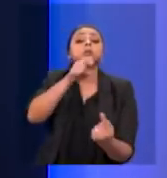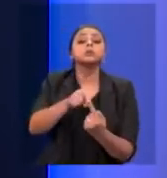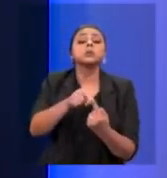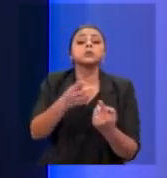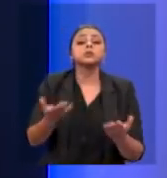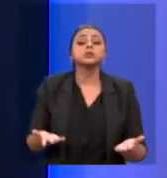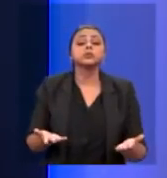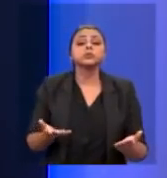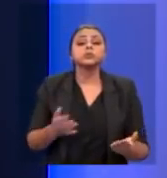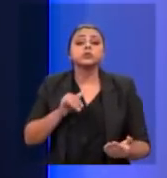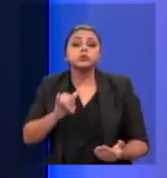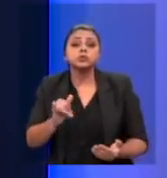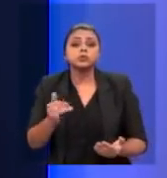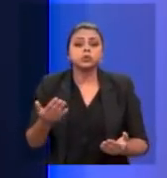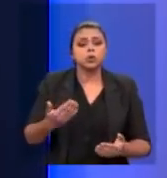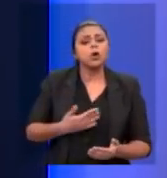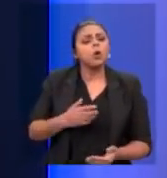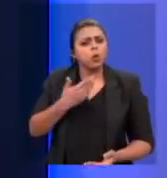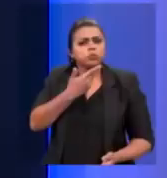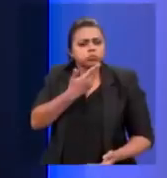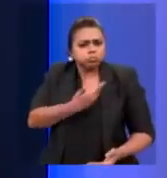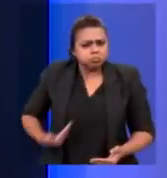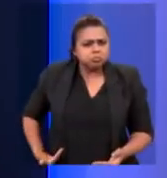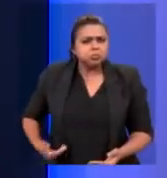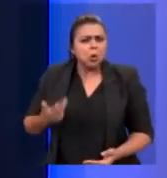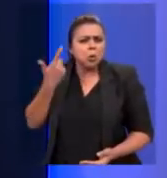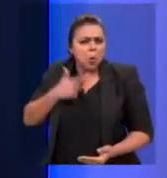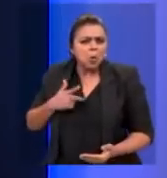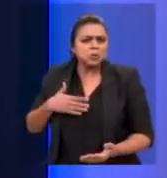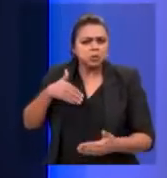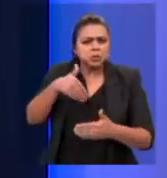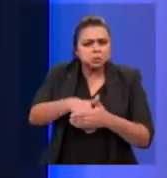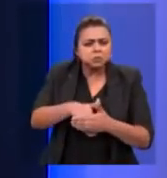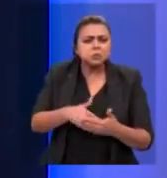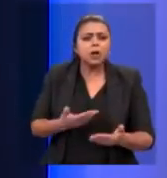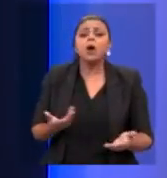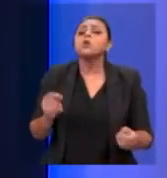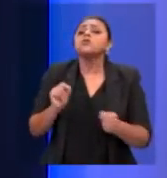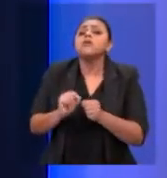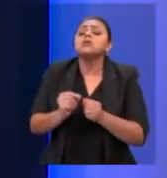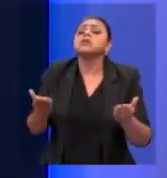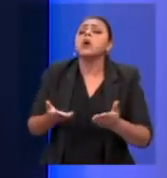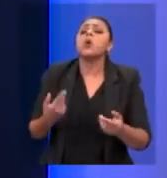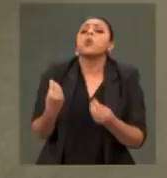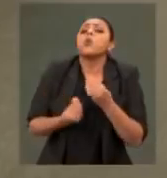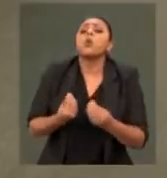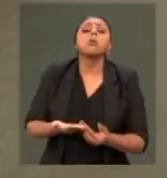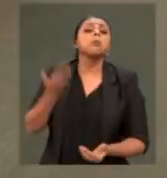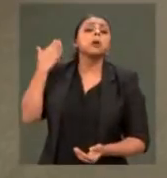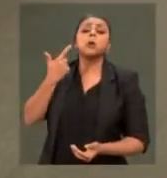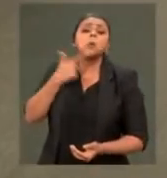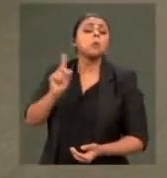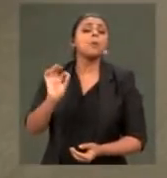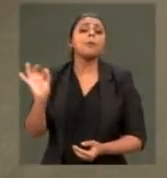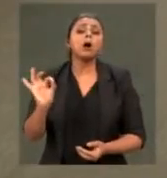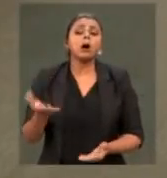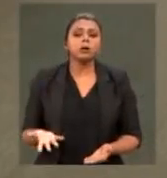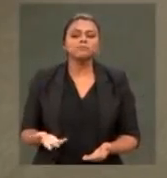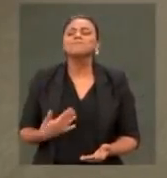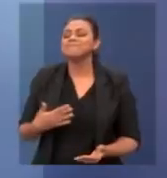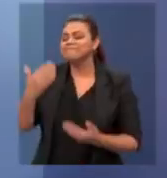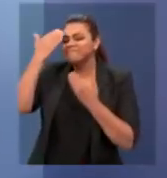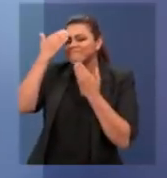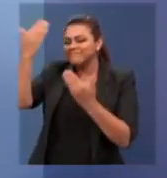o senhor for eleito quanto tempo e por que não fez quando ainda era governador obrigado jaqueline pela